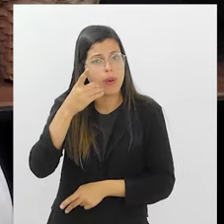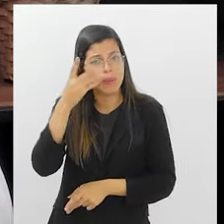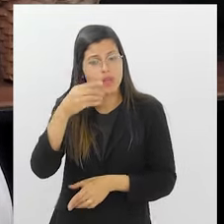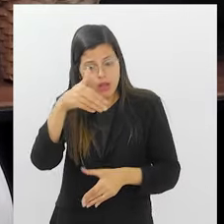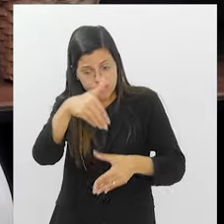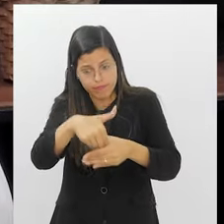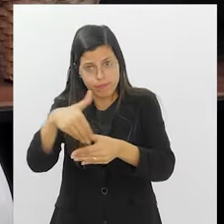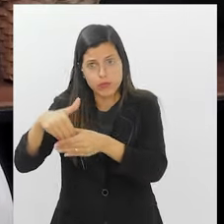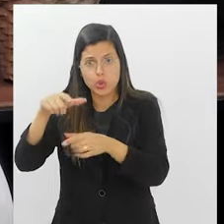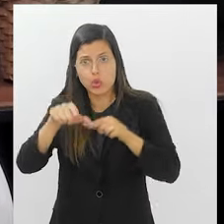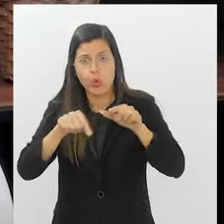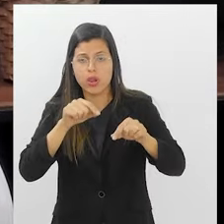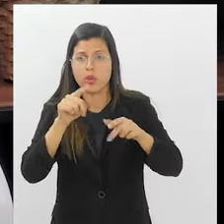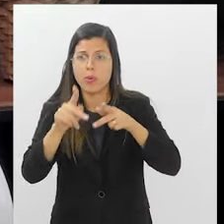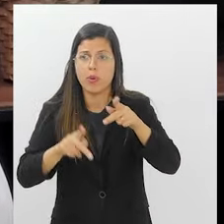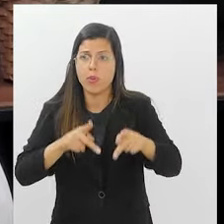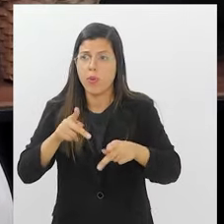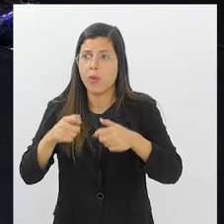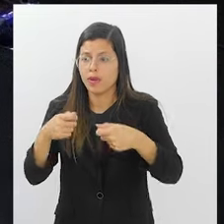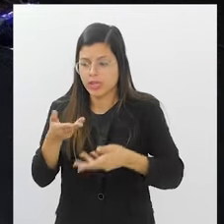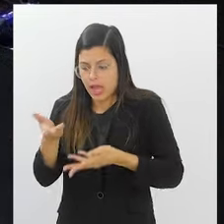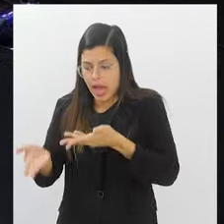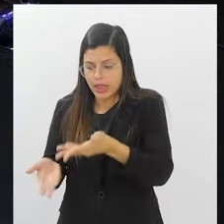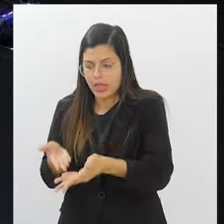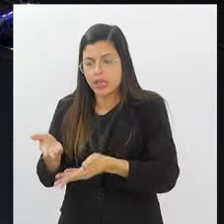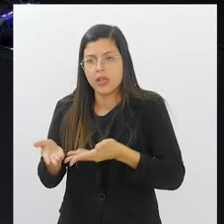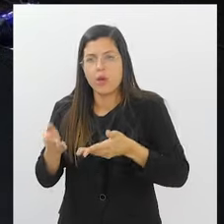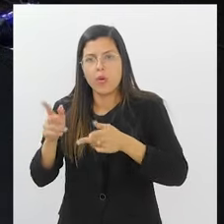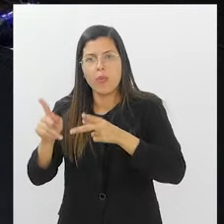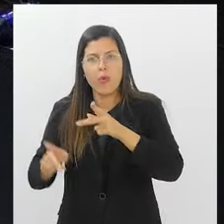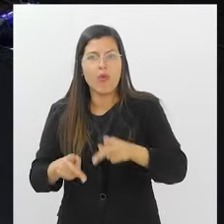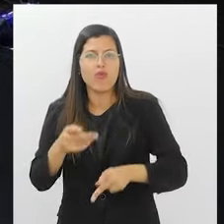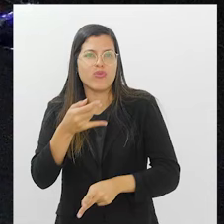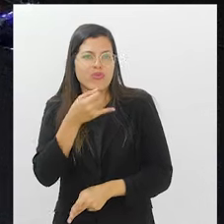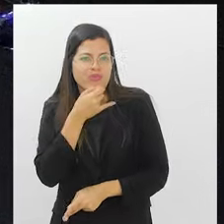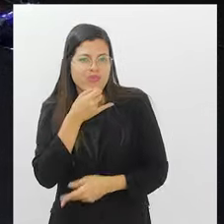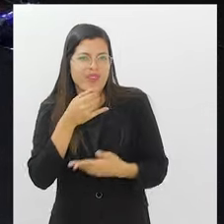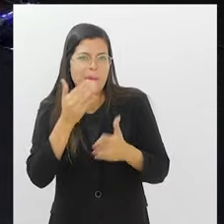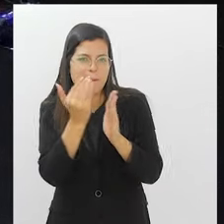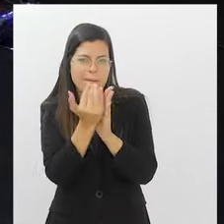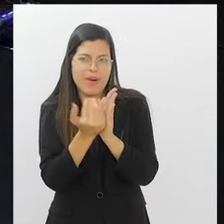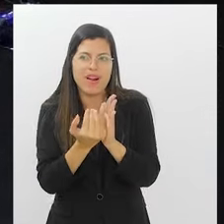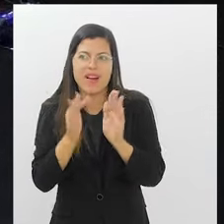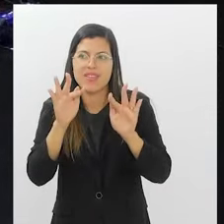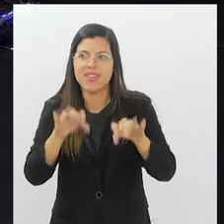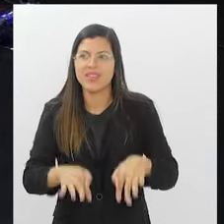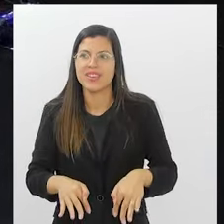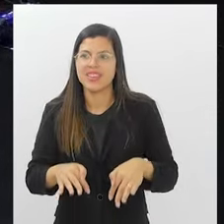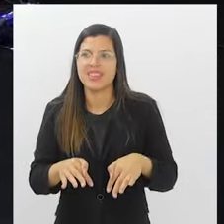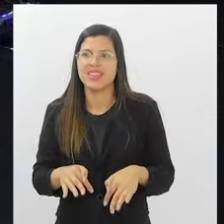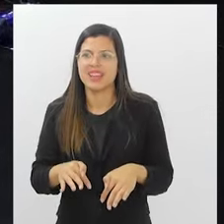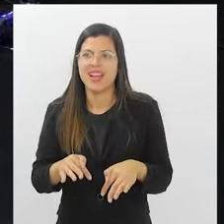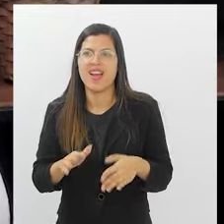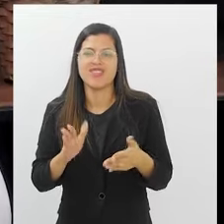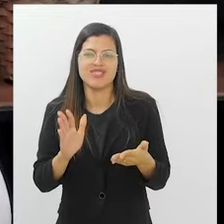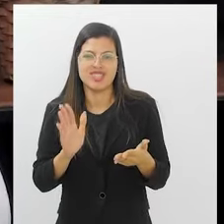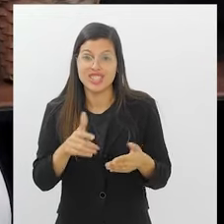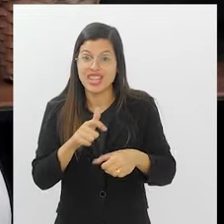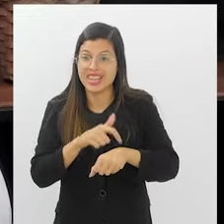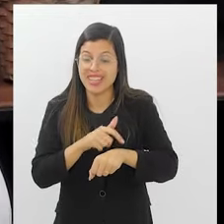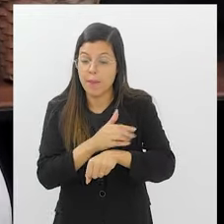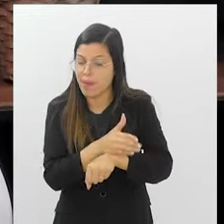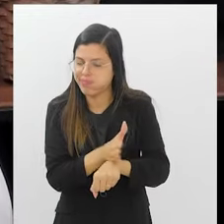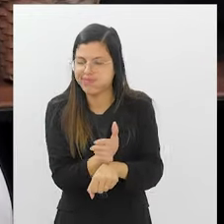eleitos pelo povo, é para atender o povo. Então, infelizmente, o nosso programa chegou ao final, já até passamos